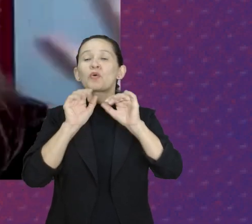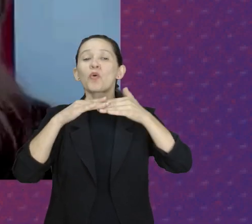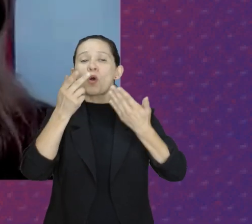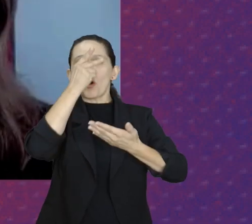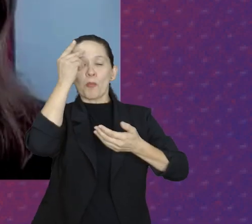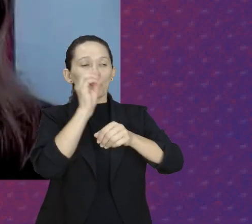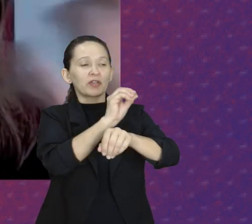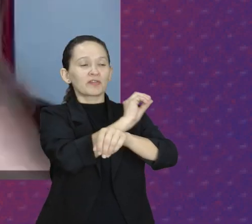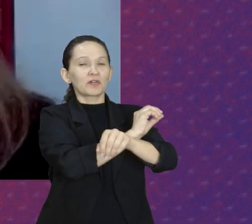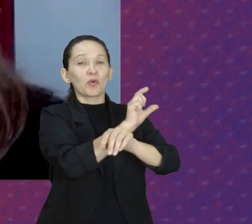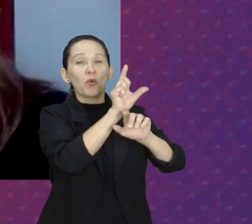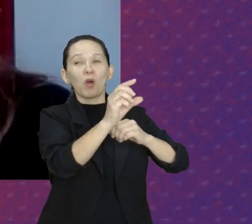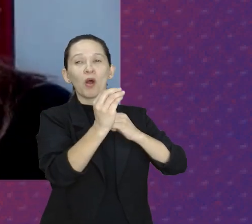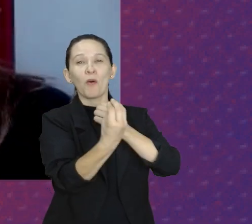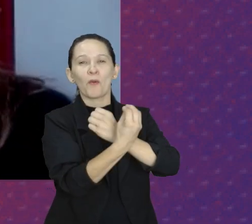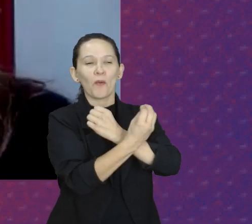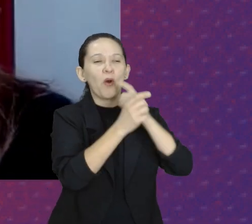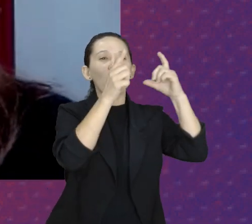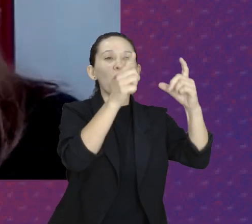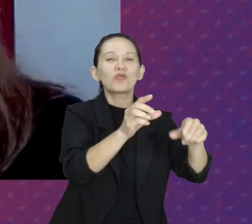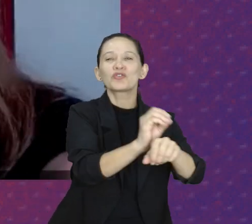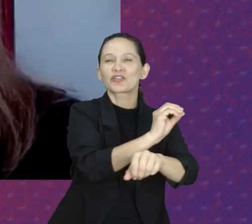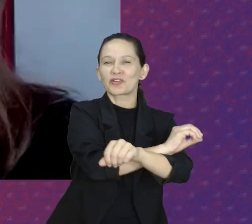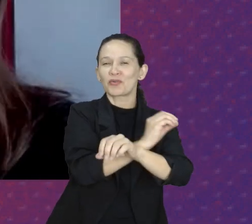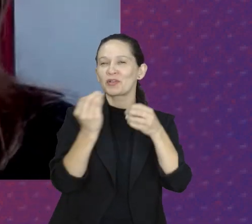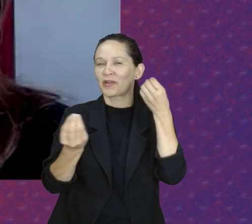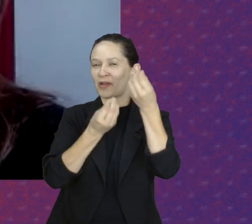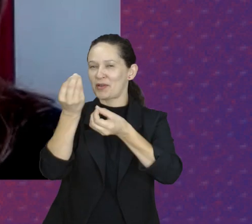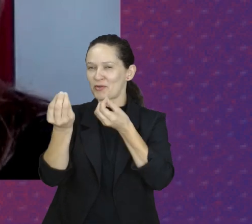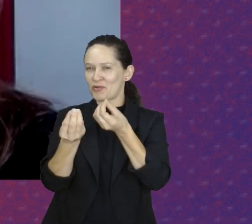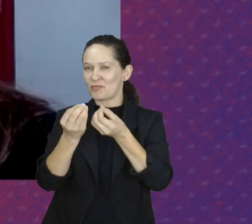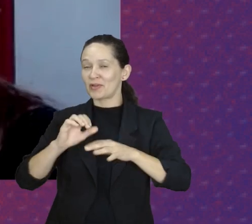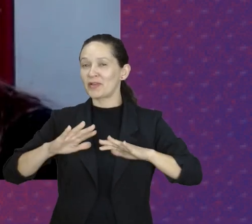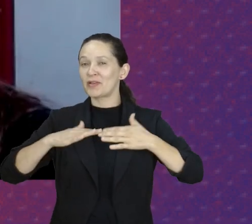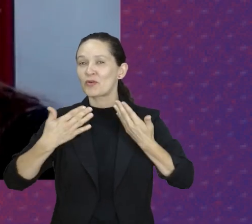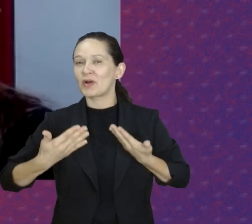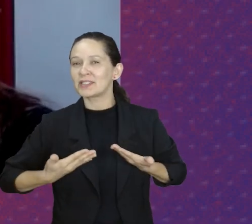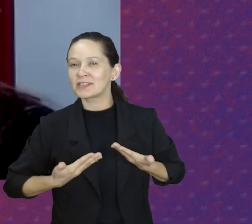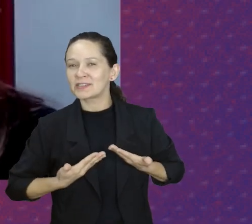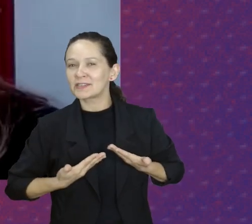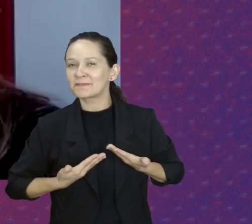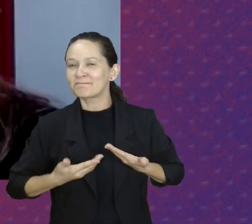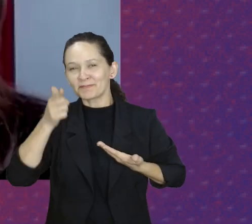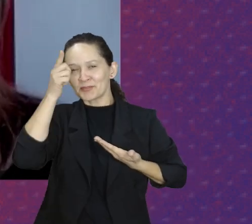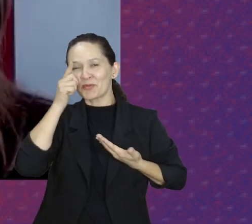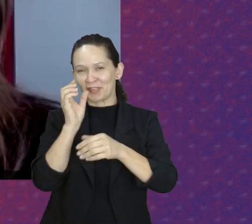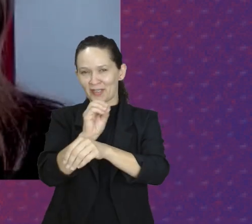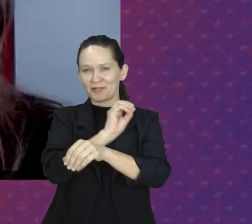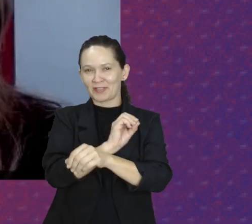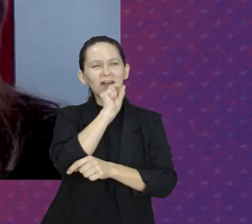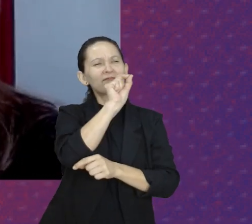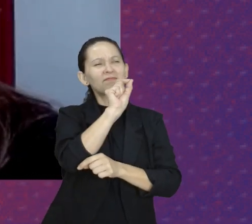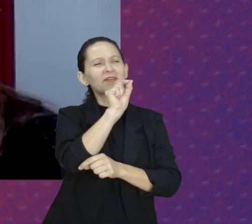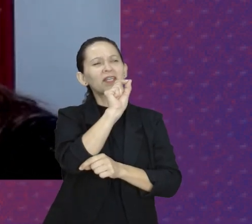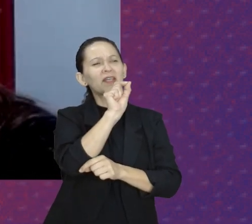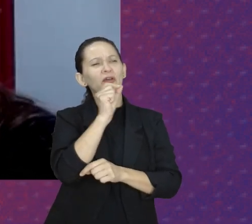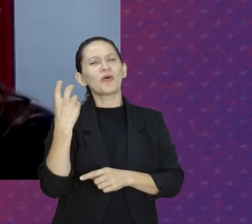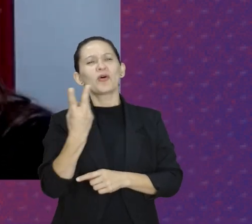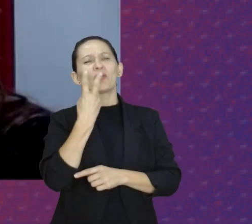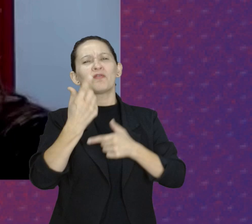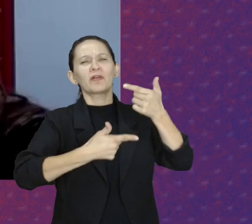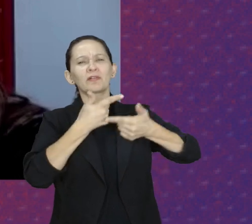quem é cuidado, onde se cuida, como, em quais condições se cuida, quem arca com os custos do